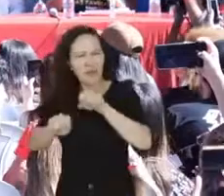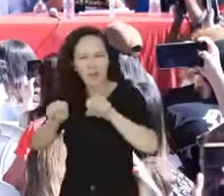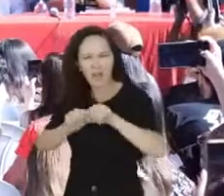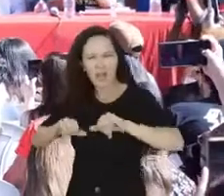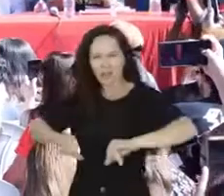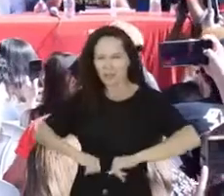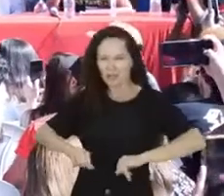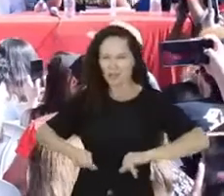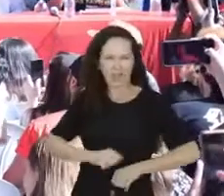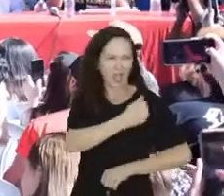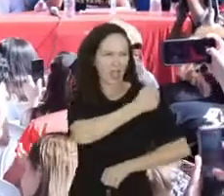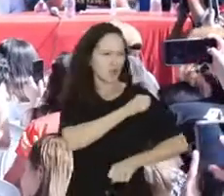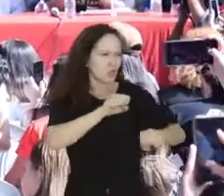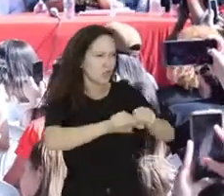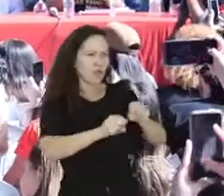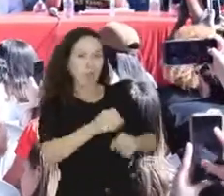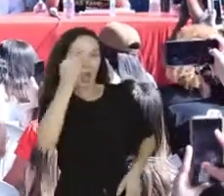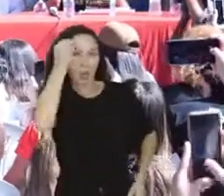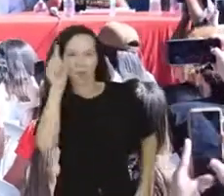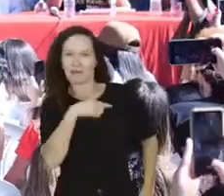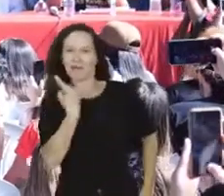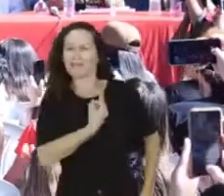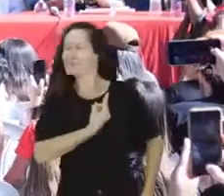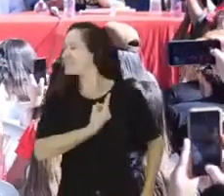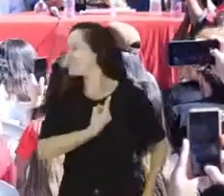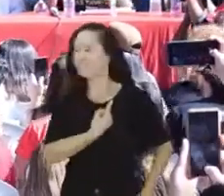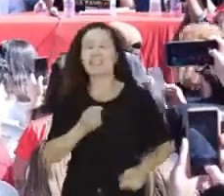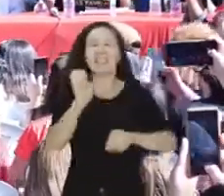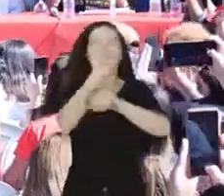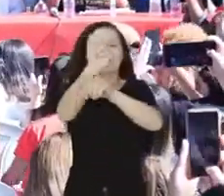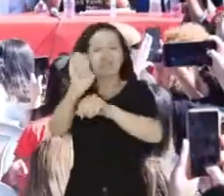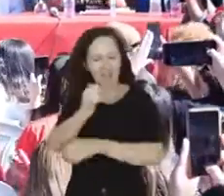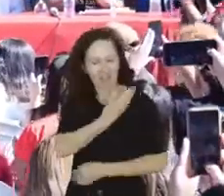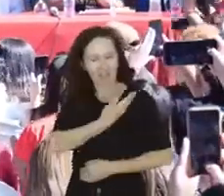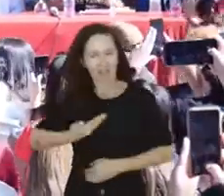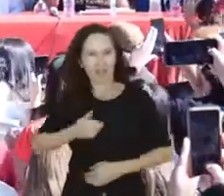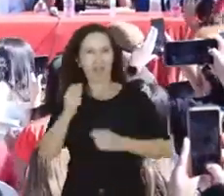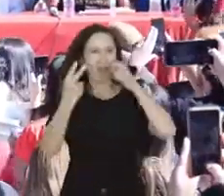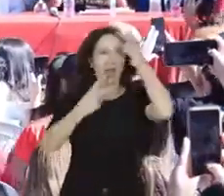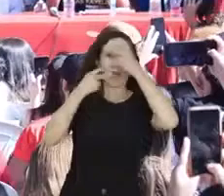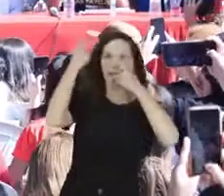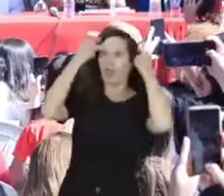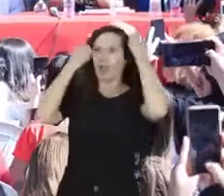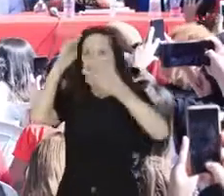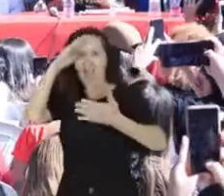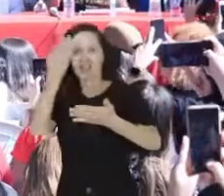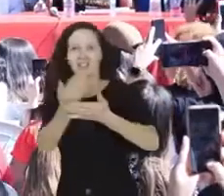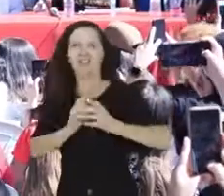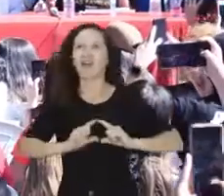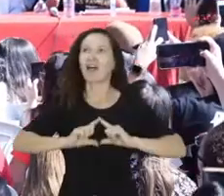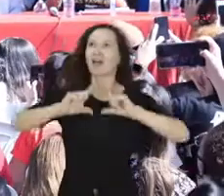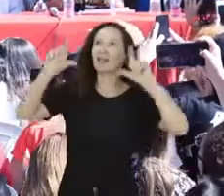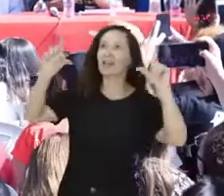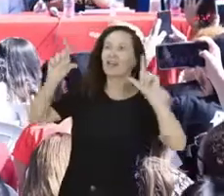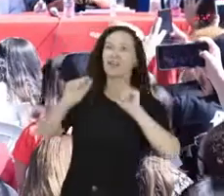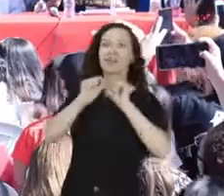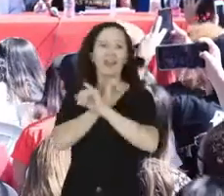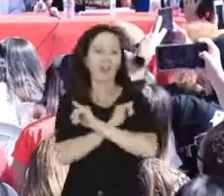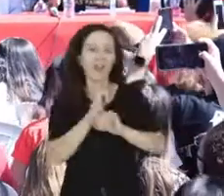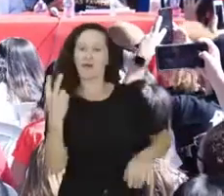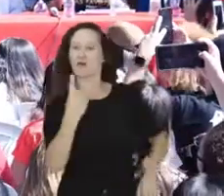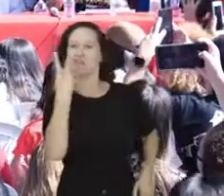na gente. Mas é toda do Estado, enquanto alienados só acreditam na tela. Inversão de valores, gueto batendo